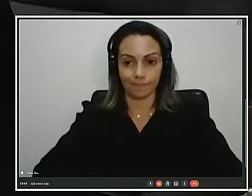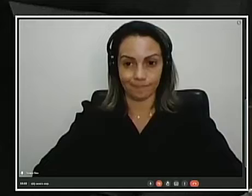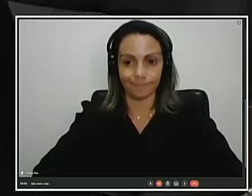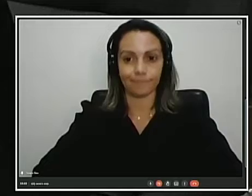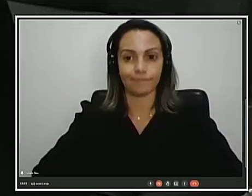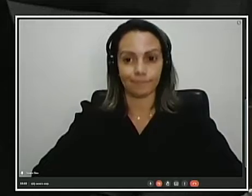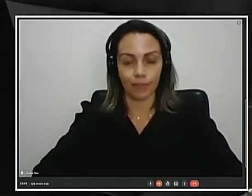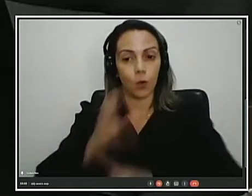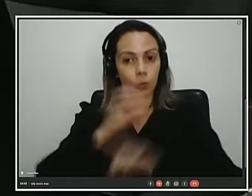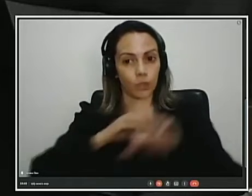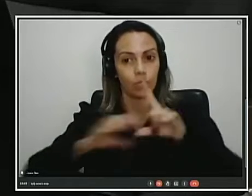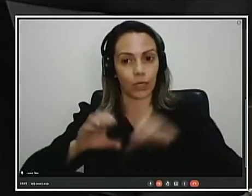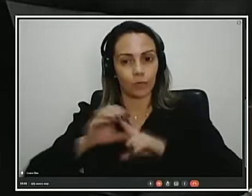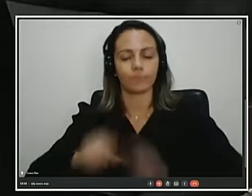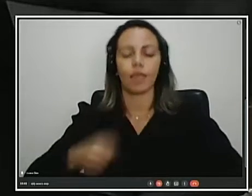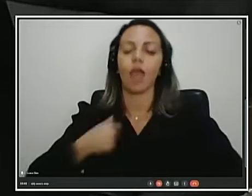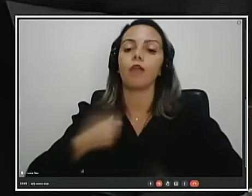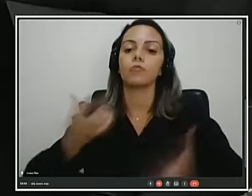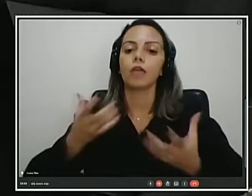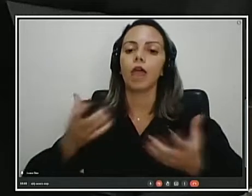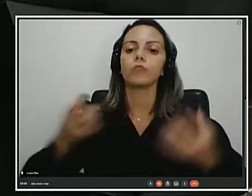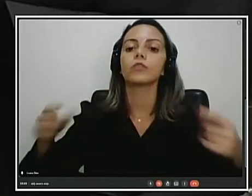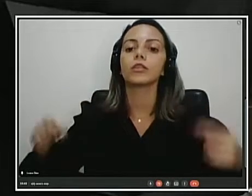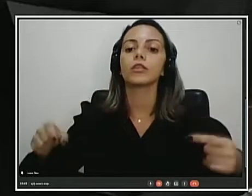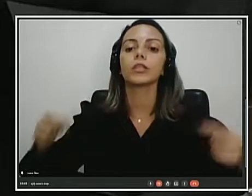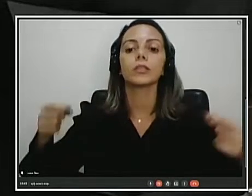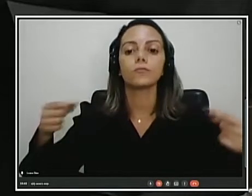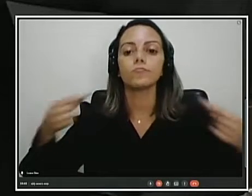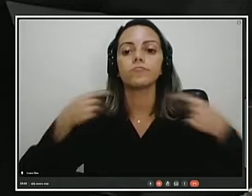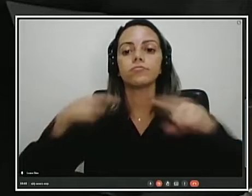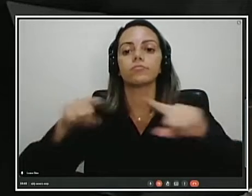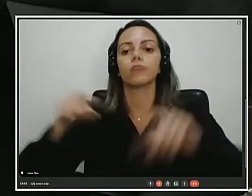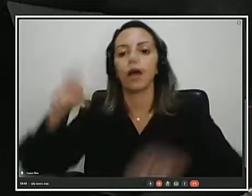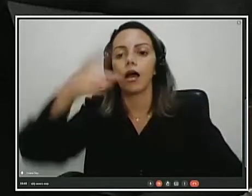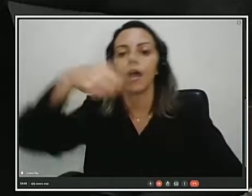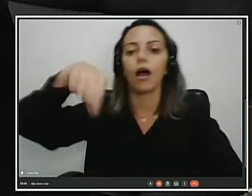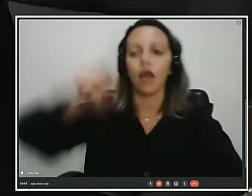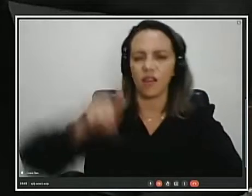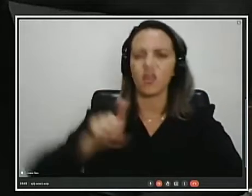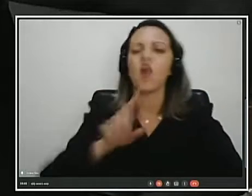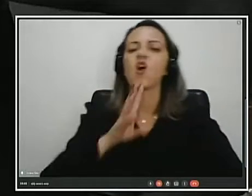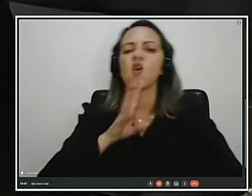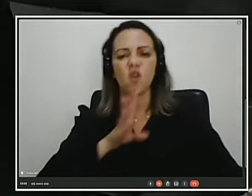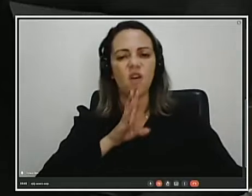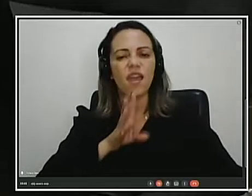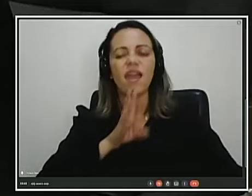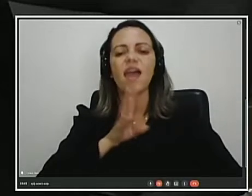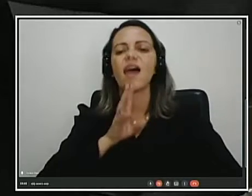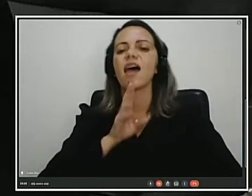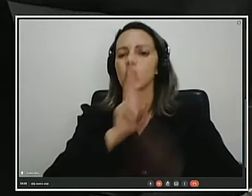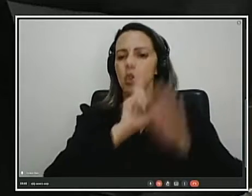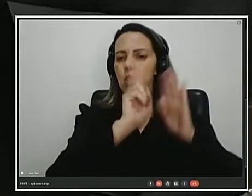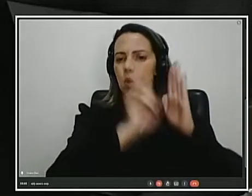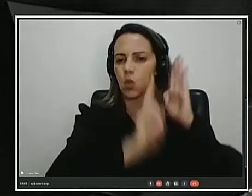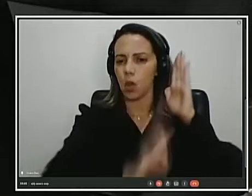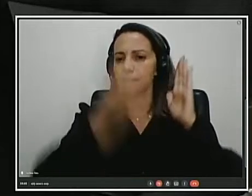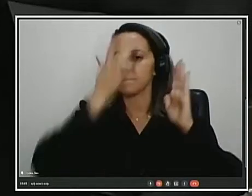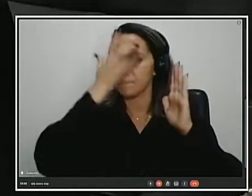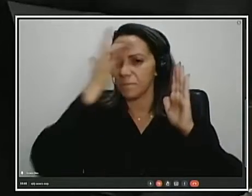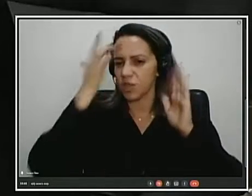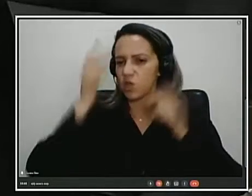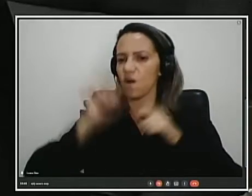comunidade então eu deixo aqui o desafio tá todos com essas pessoas todos aí sabem os nomes e